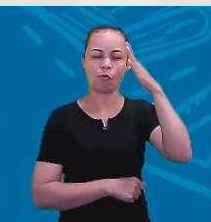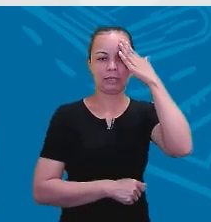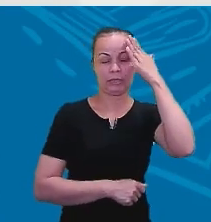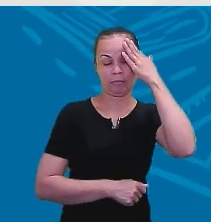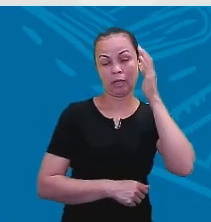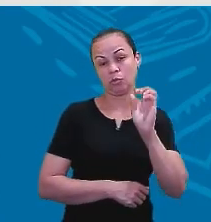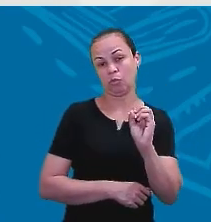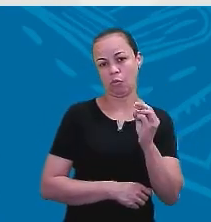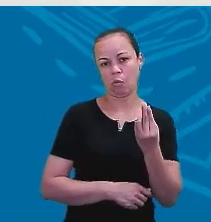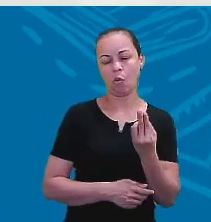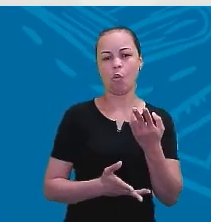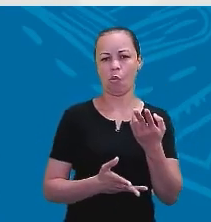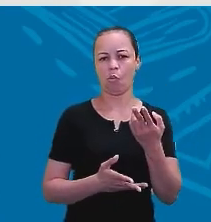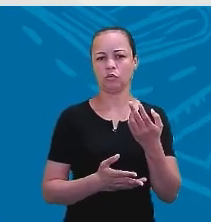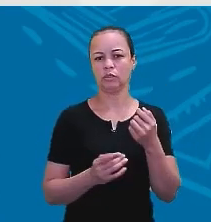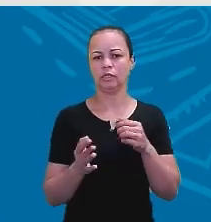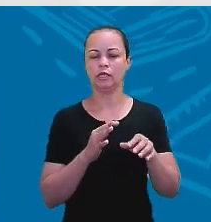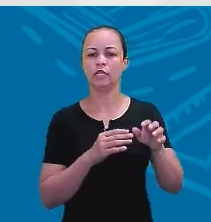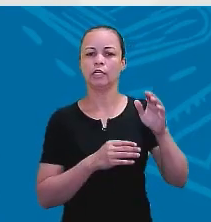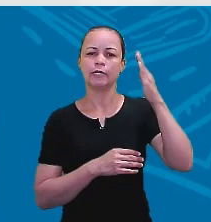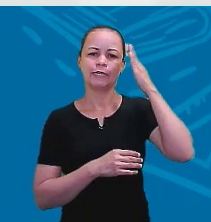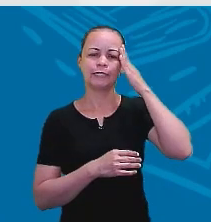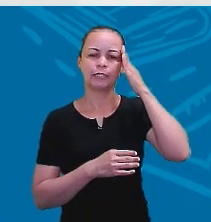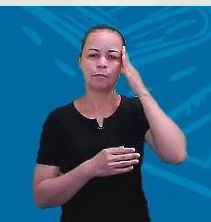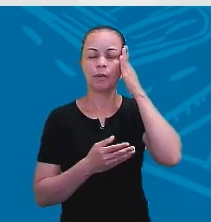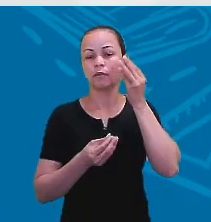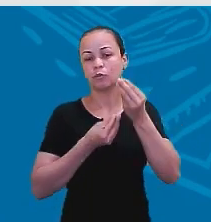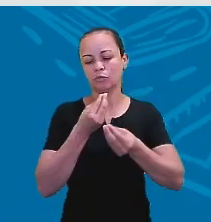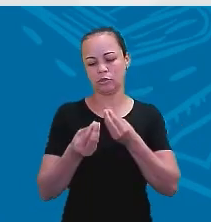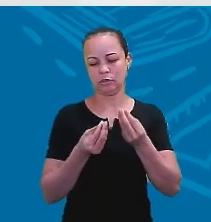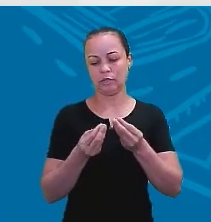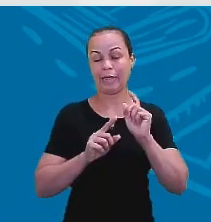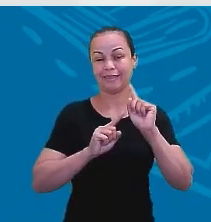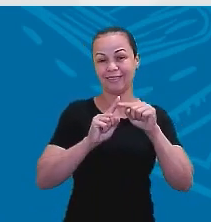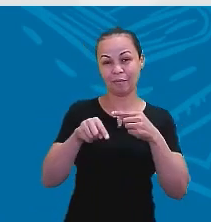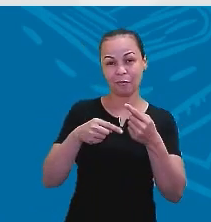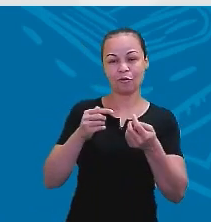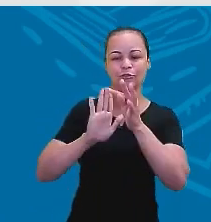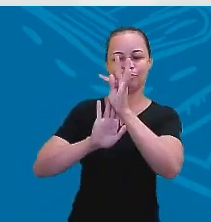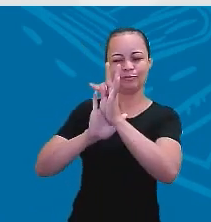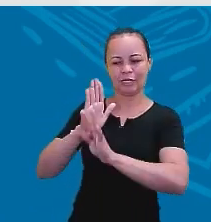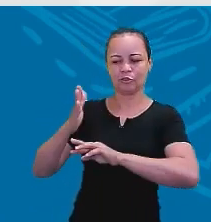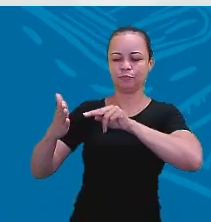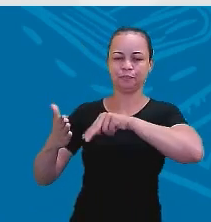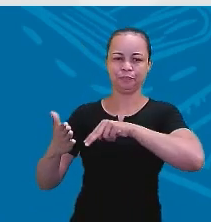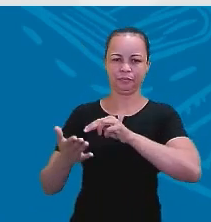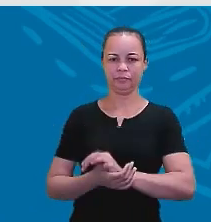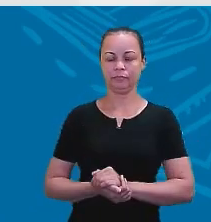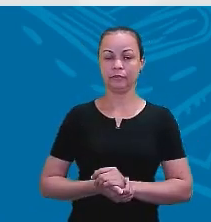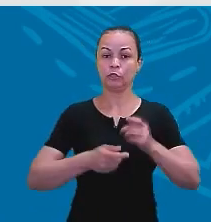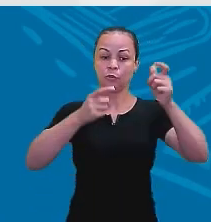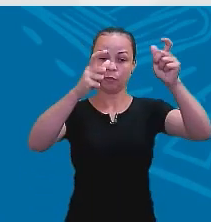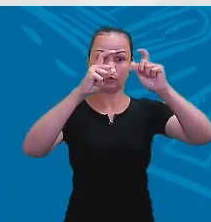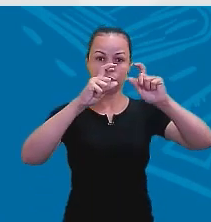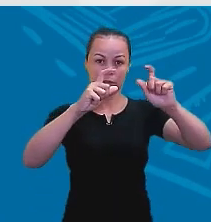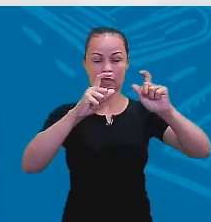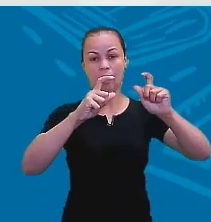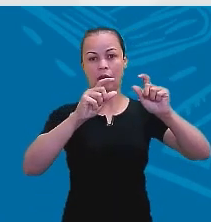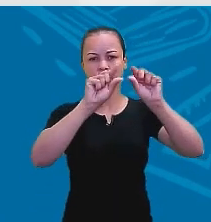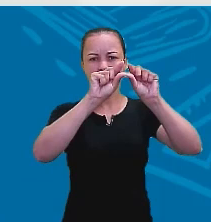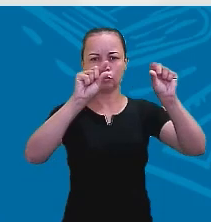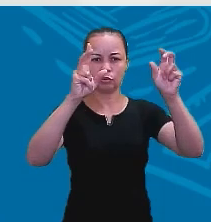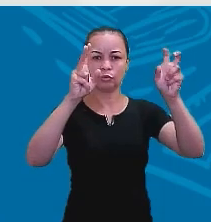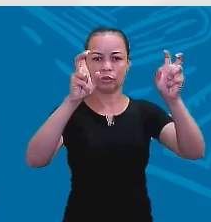ou de interpretação, e só depois vai para o texto. No próprio enunciado também você pode destacar ali